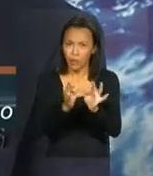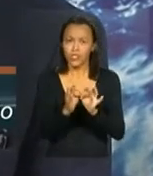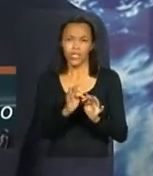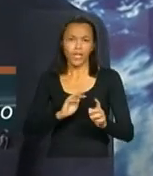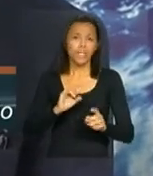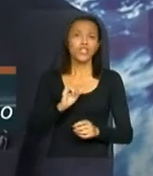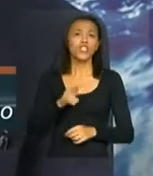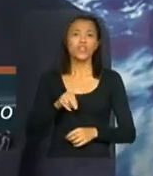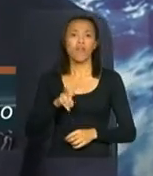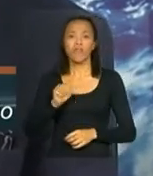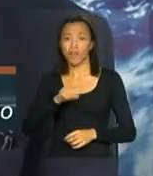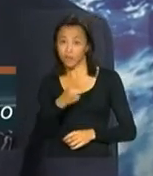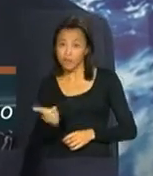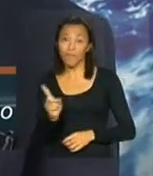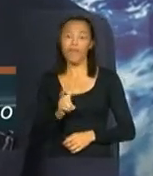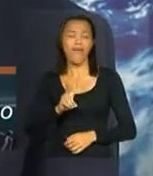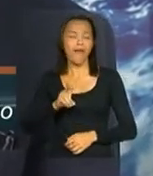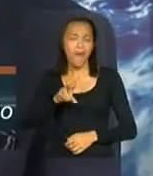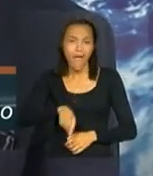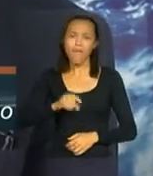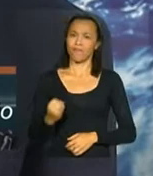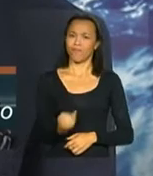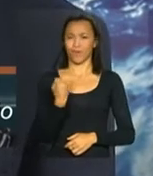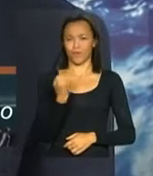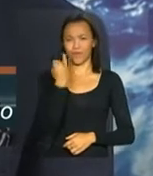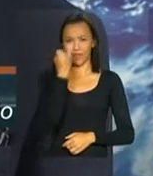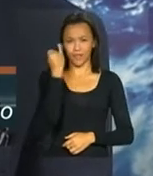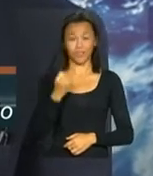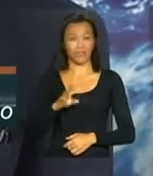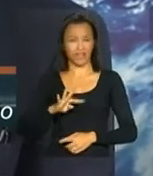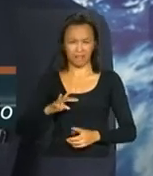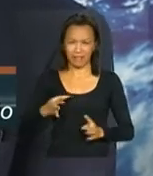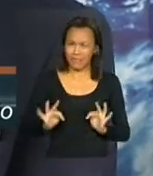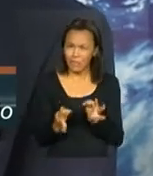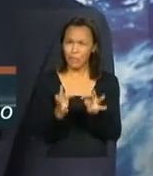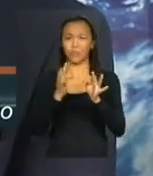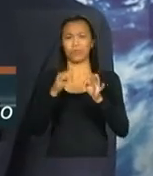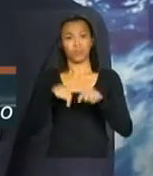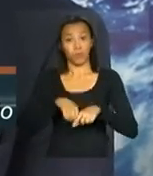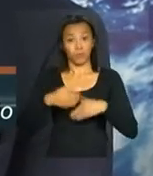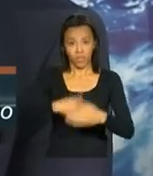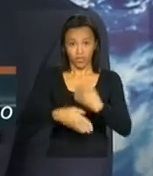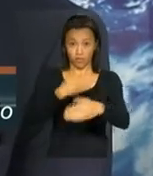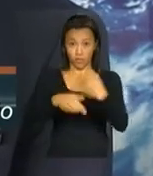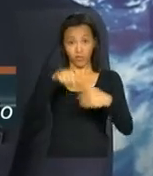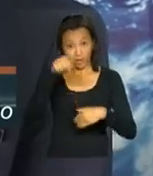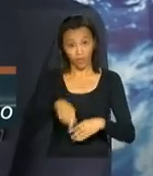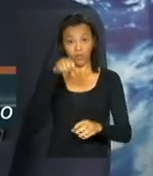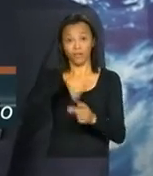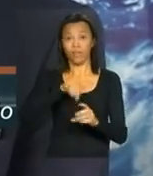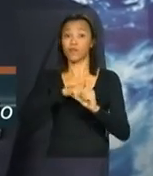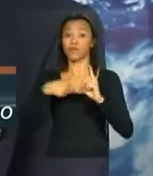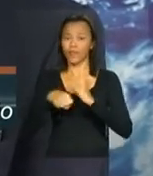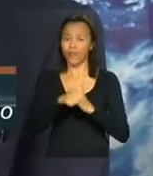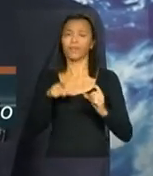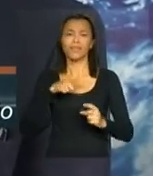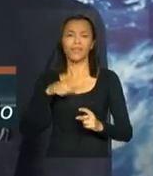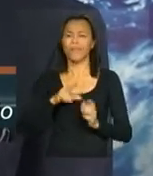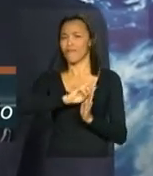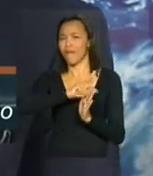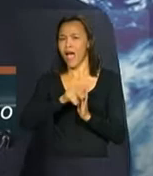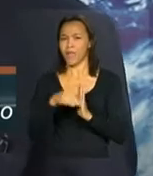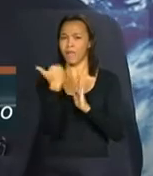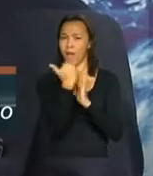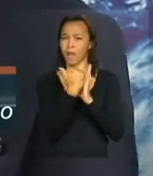inovação são muito muito importante para modernização para o desenvolvimento da própria sociedade existem atividades